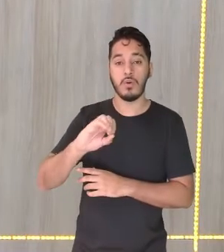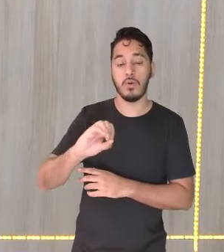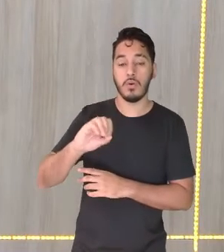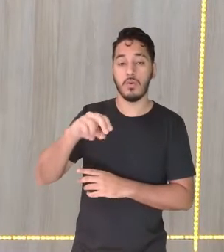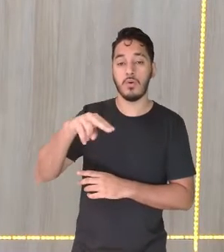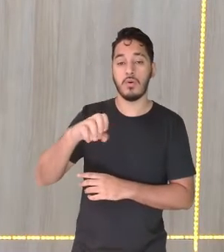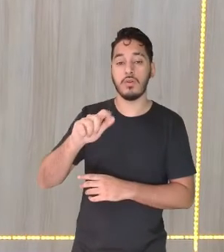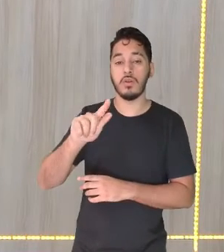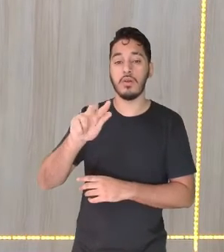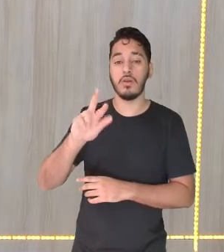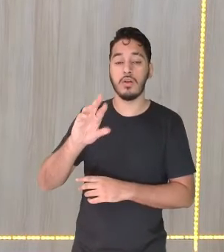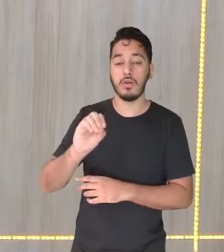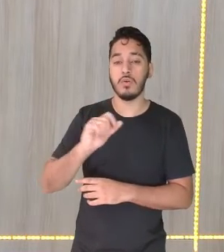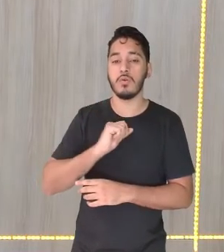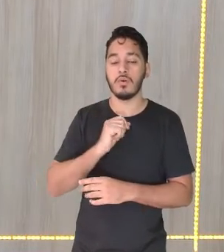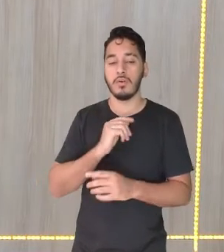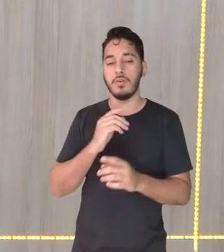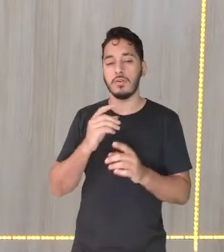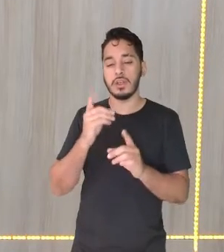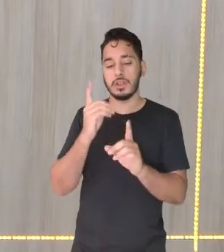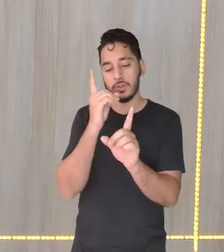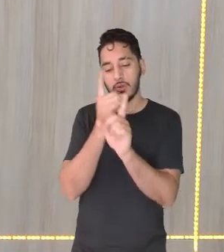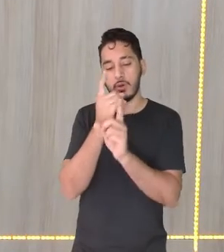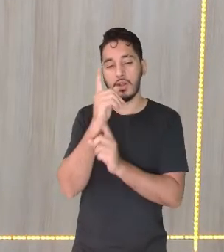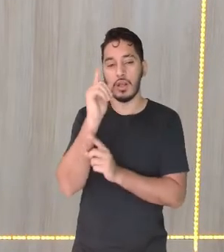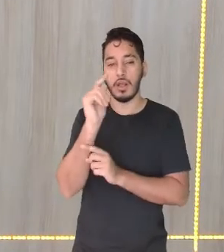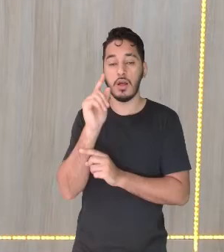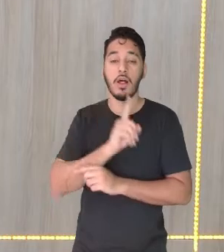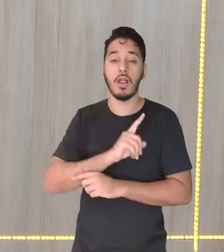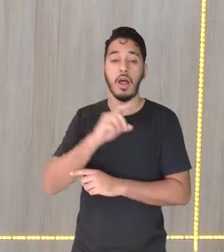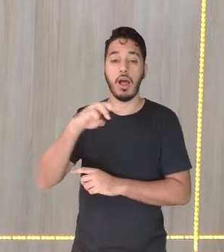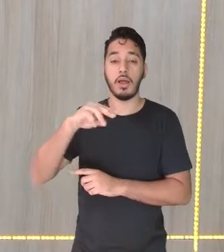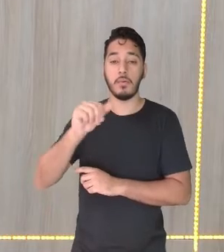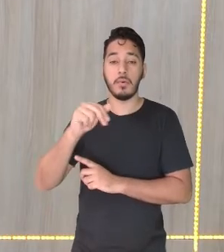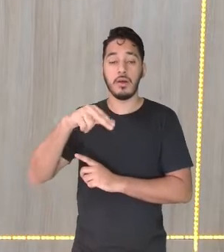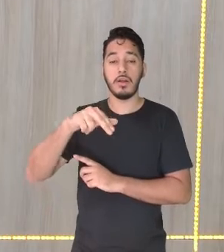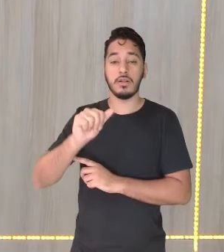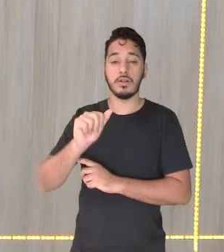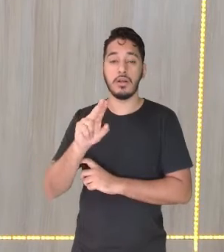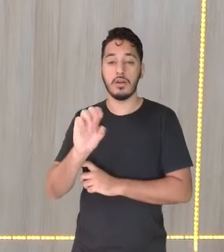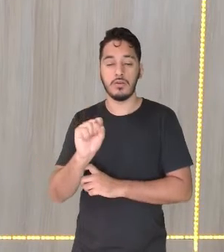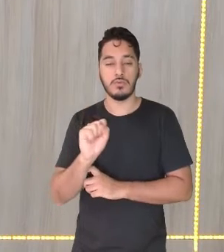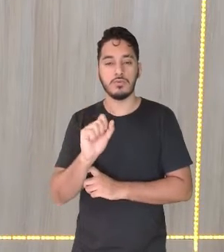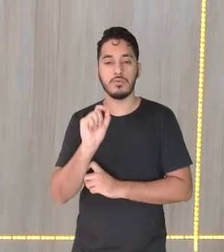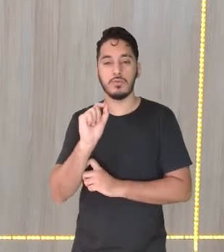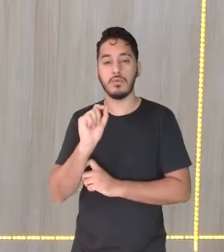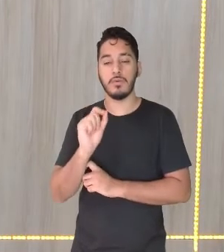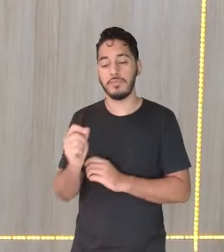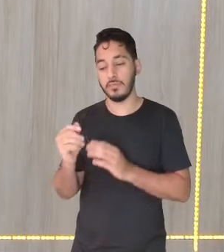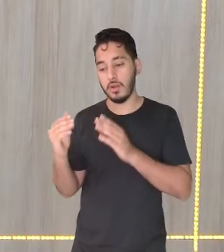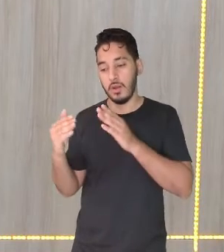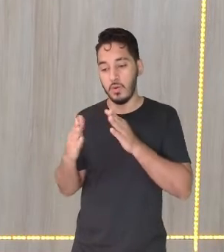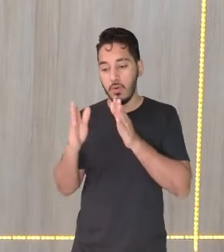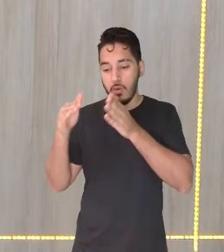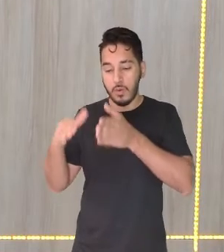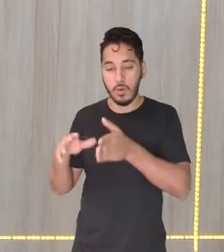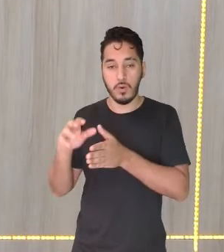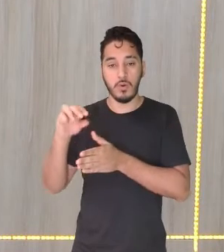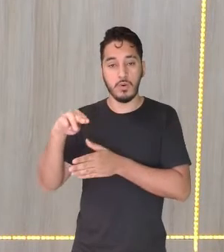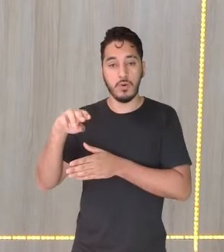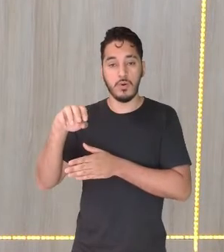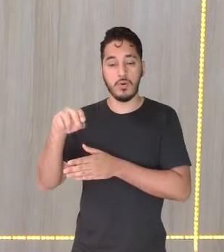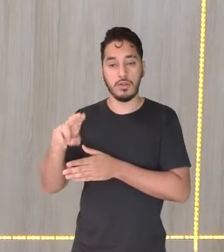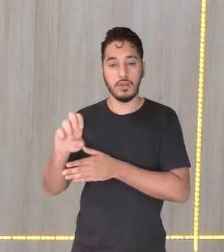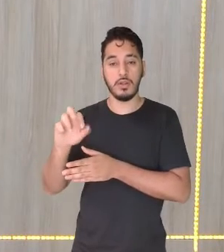Tem o famoso Encontro das Águas, né? O famoso lugar lá em Manaus, que é o Encontro das Águas, que é quando o Rio Negro e o Rio Solimões se